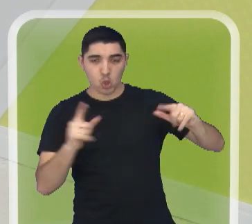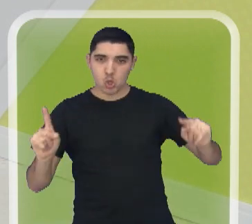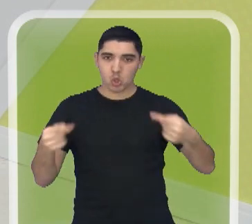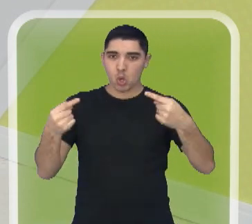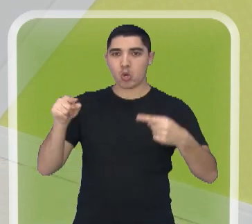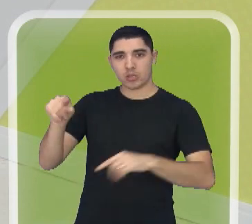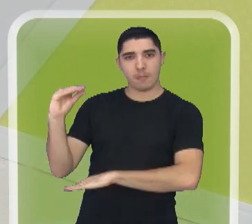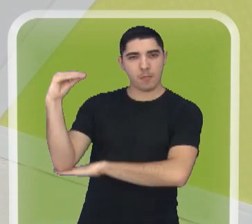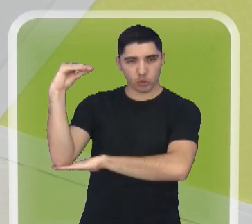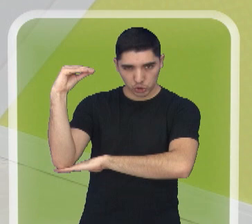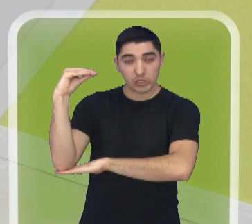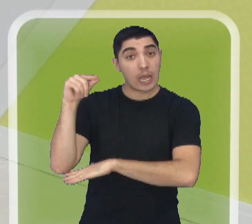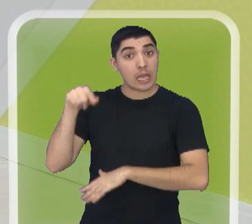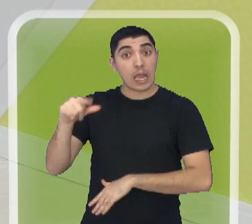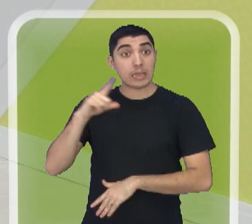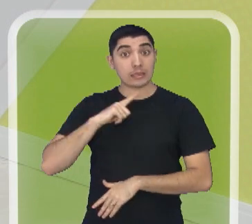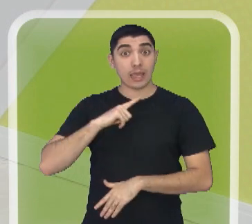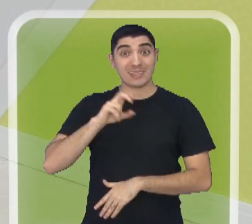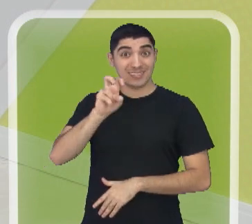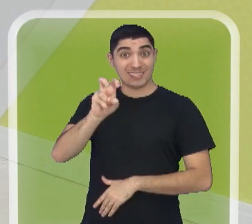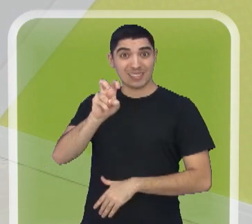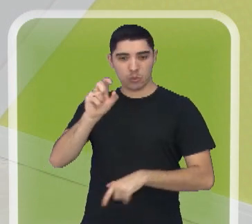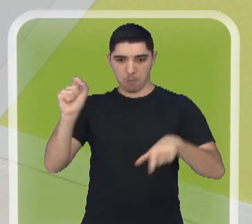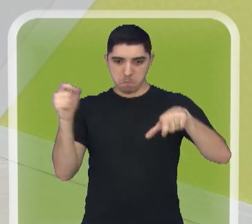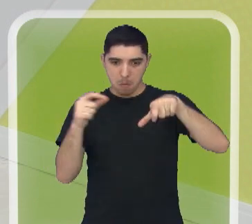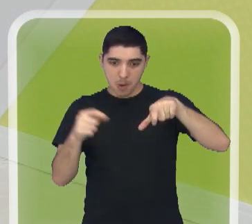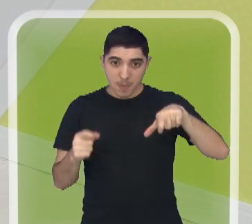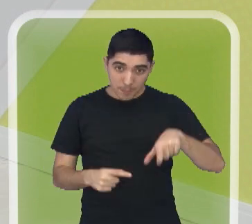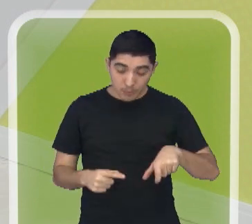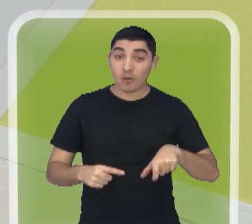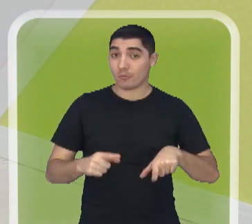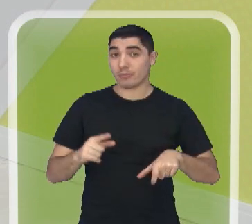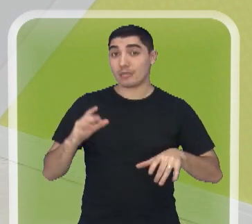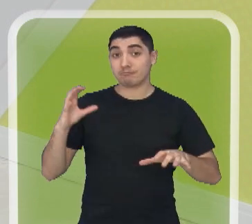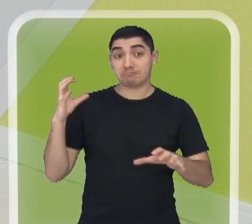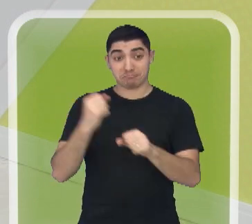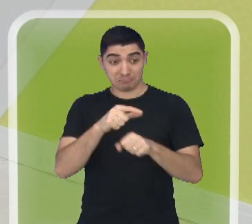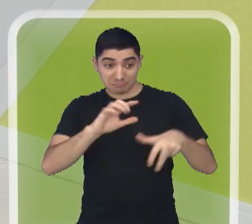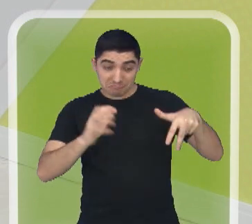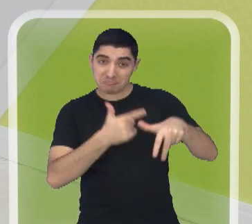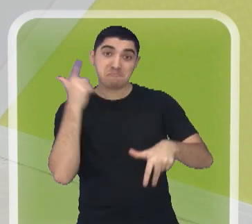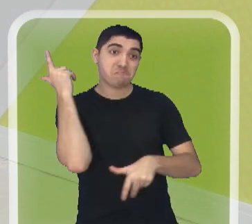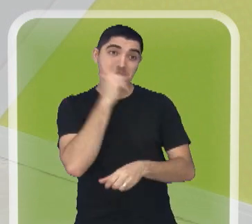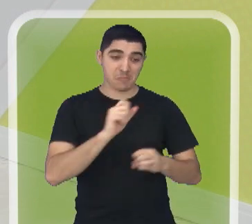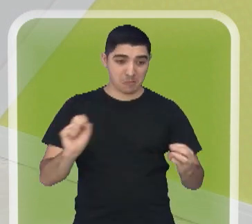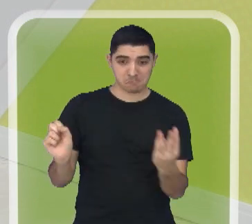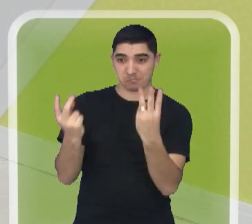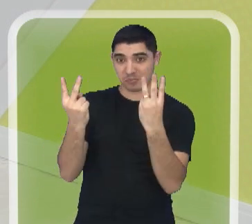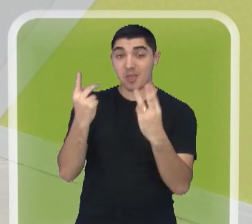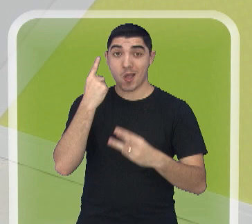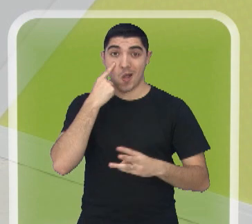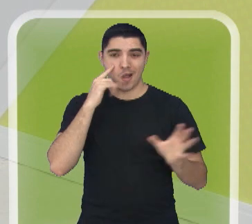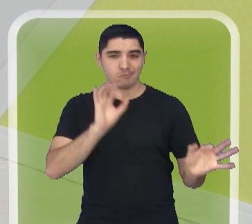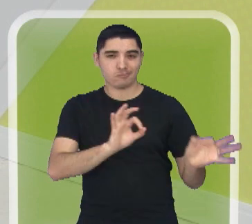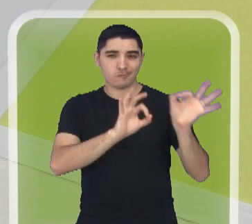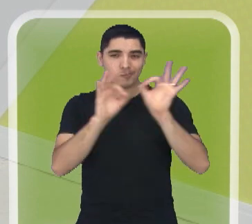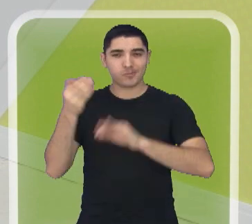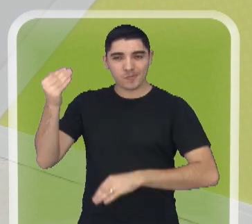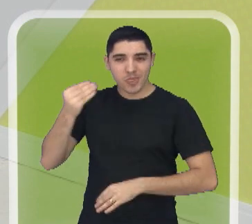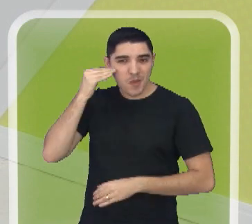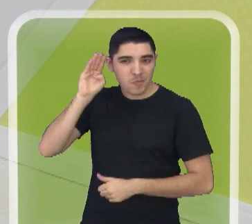uma partida com 5 gols. Tigre do Vale levou a melhor e de virada, hein? Confira aí na reportagem